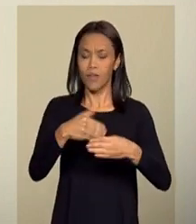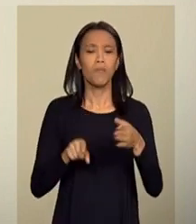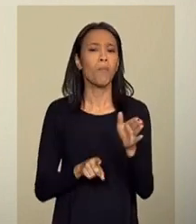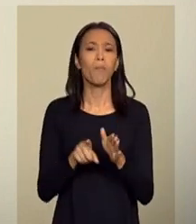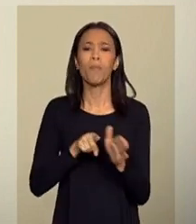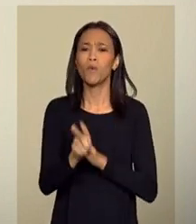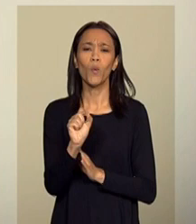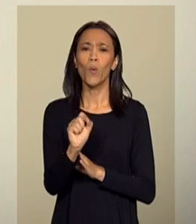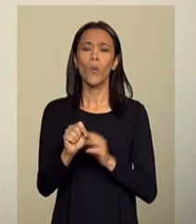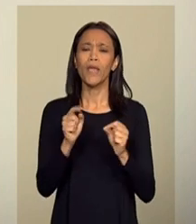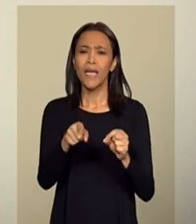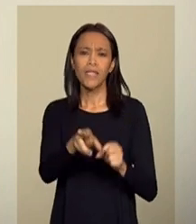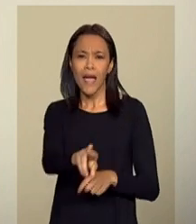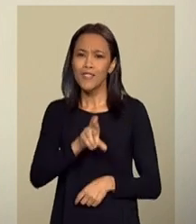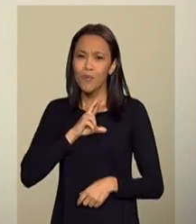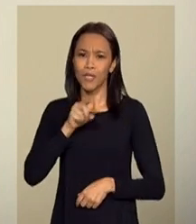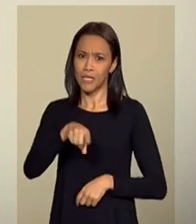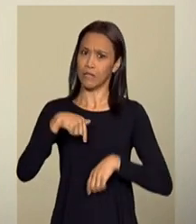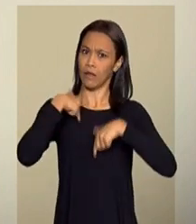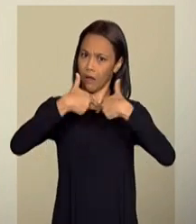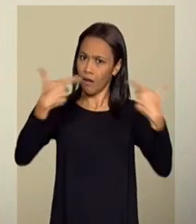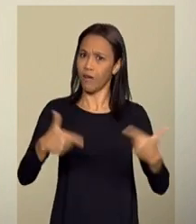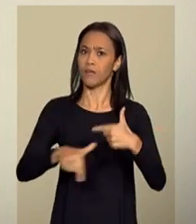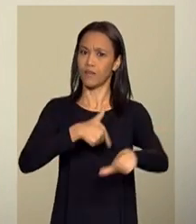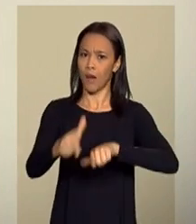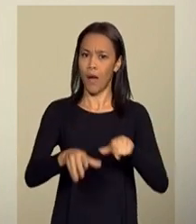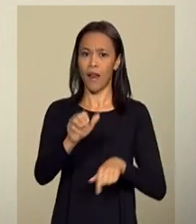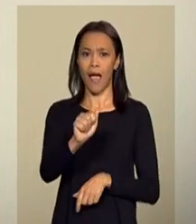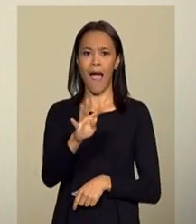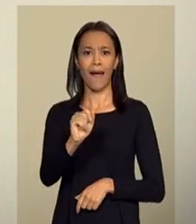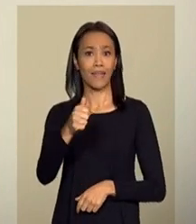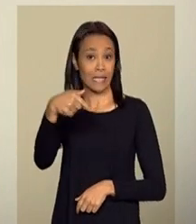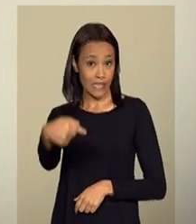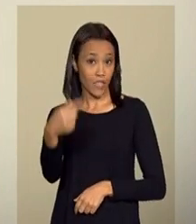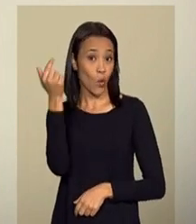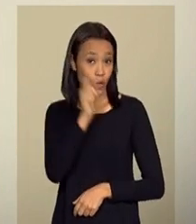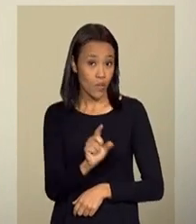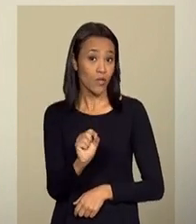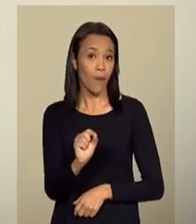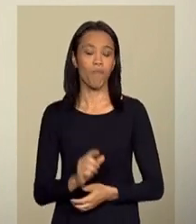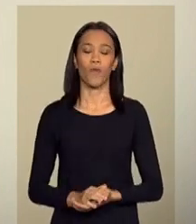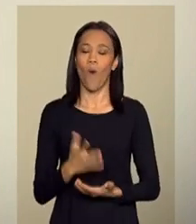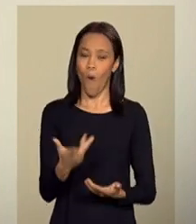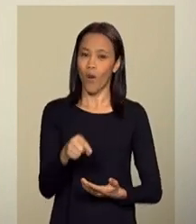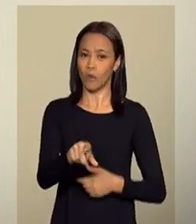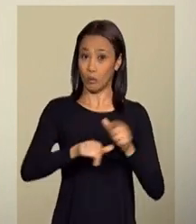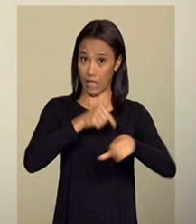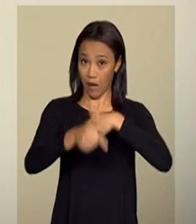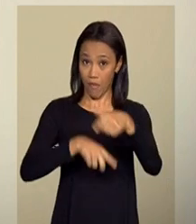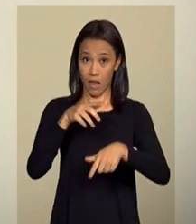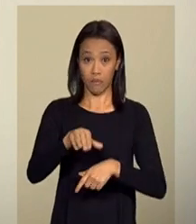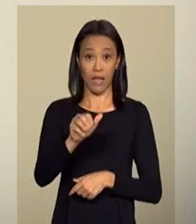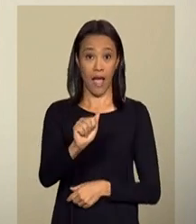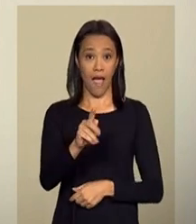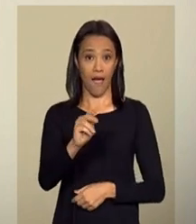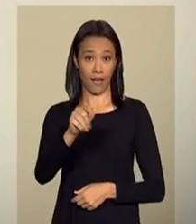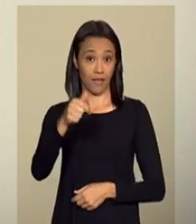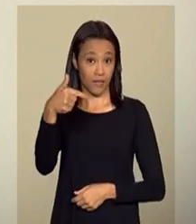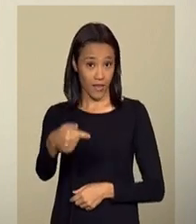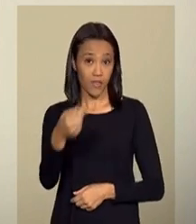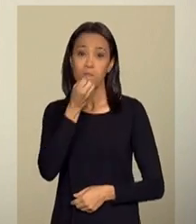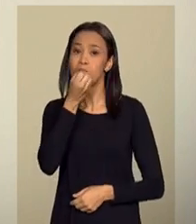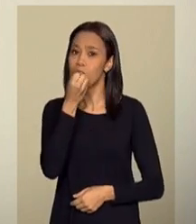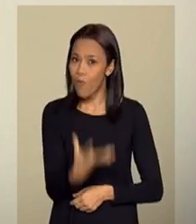que resultados essa grande operação a Ágata 7 já alcançou olha Luciano os resultados da Ágata 7 são muito